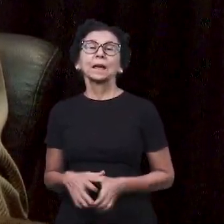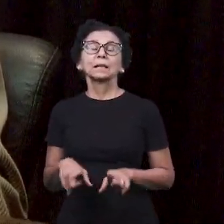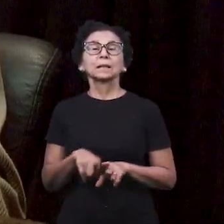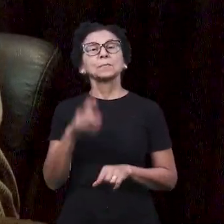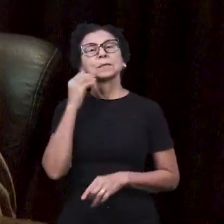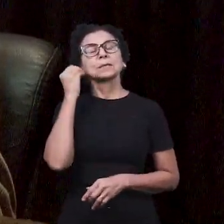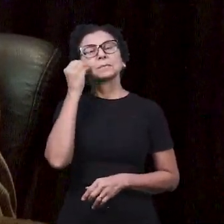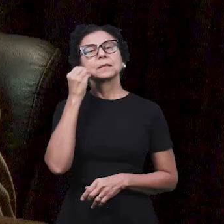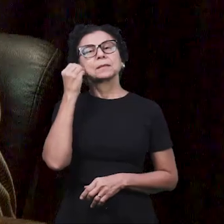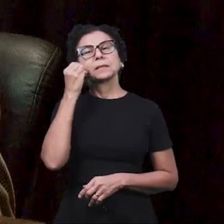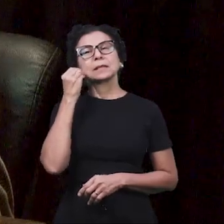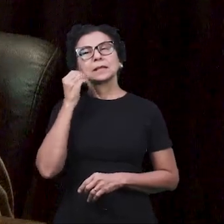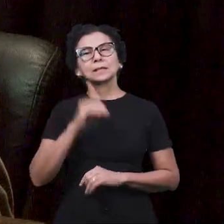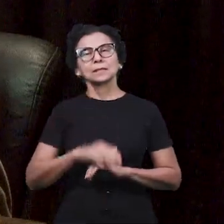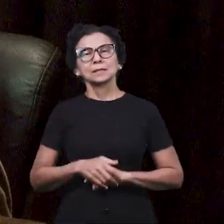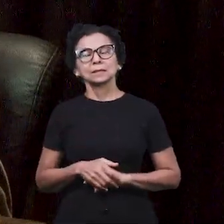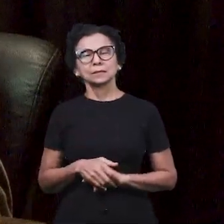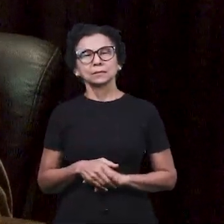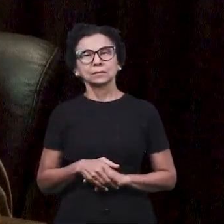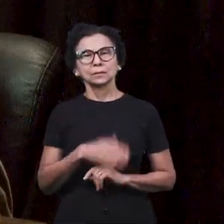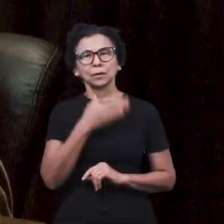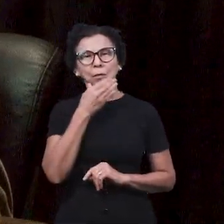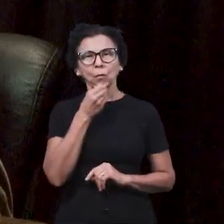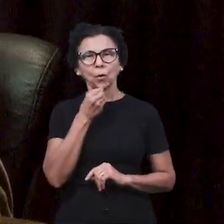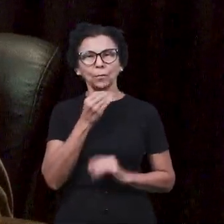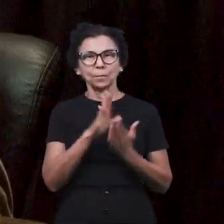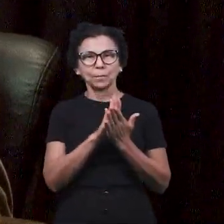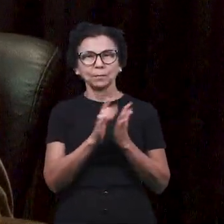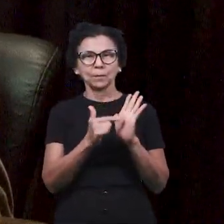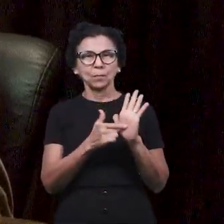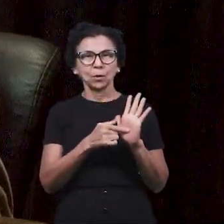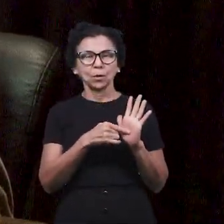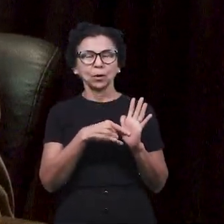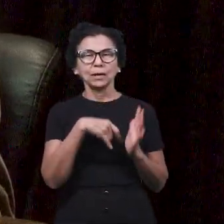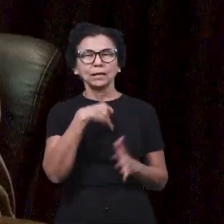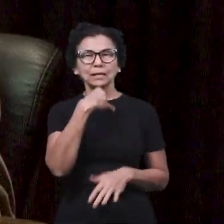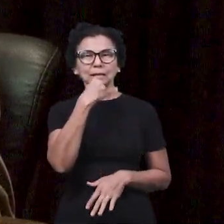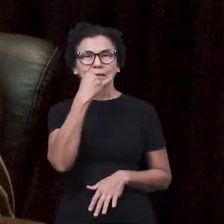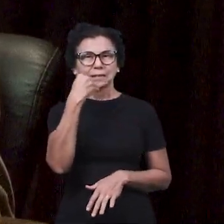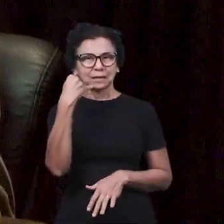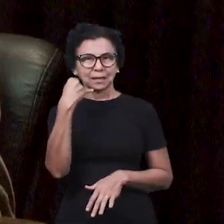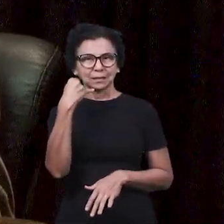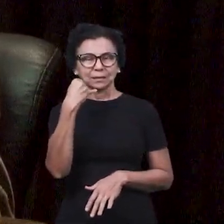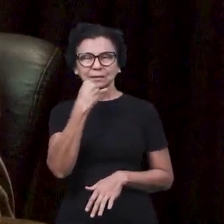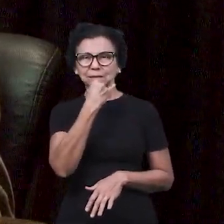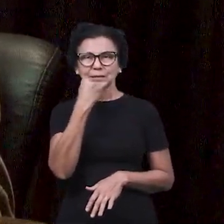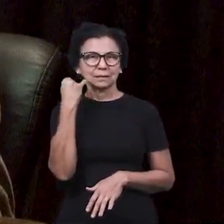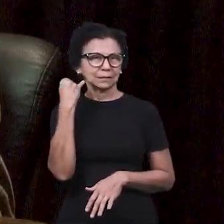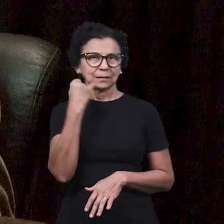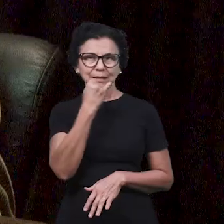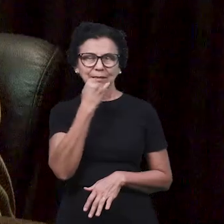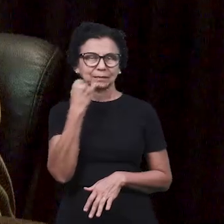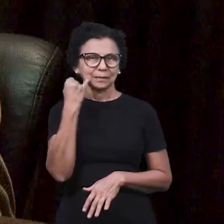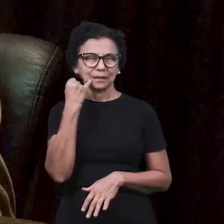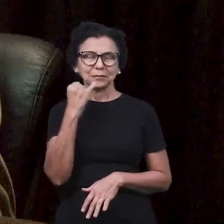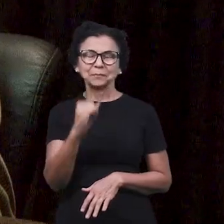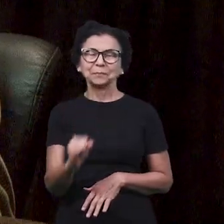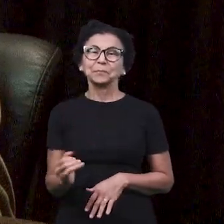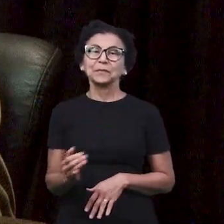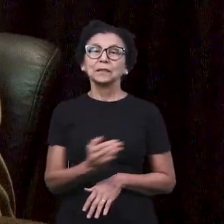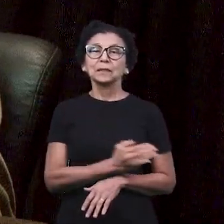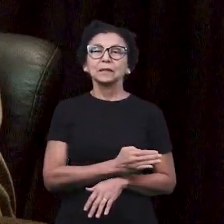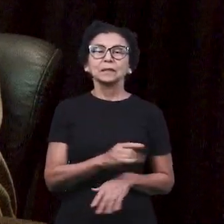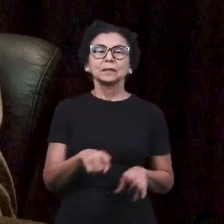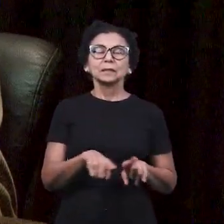a experiência lá de Isaac, não é isso? A exatamente. experiência quando